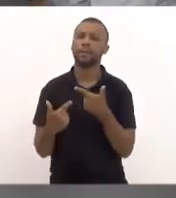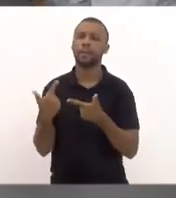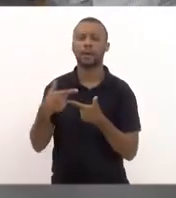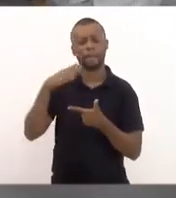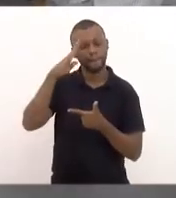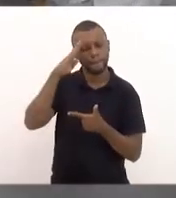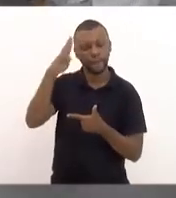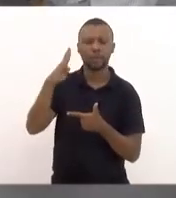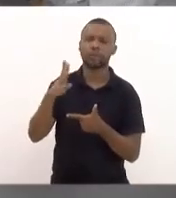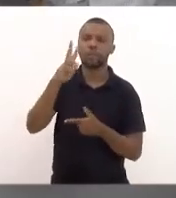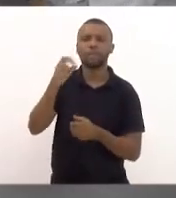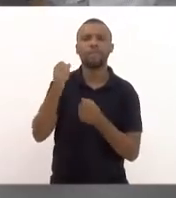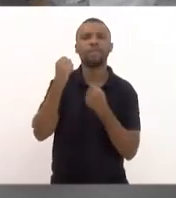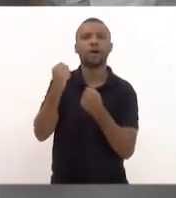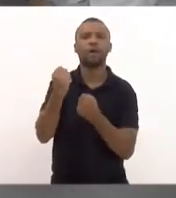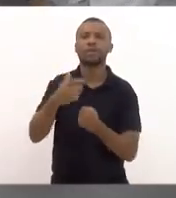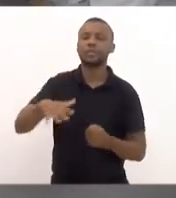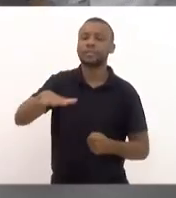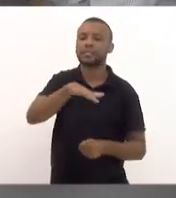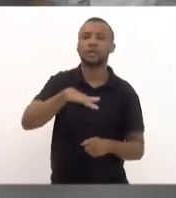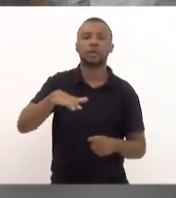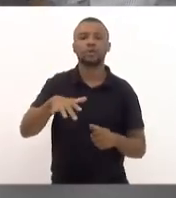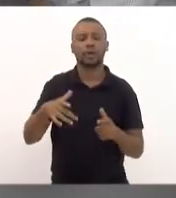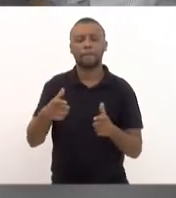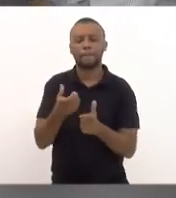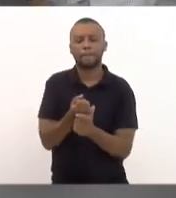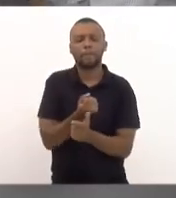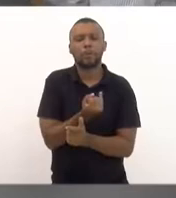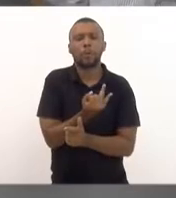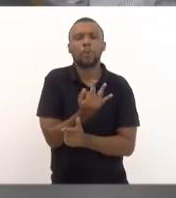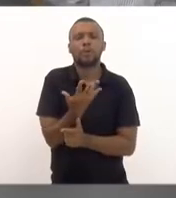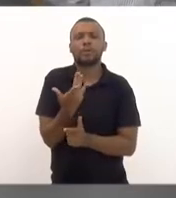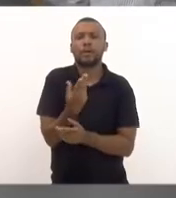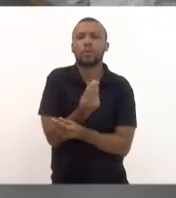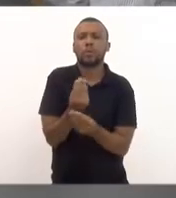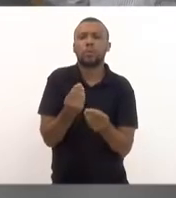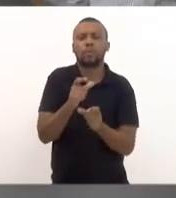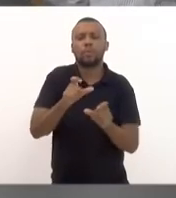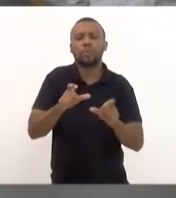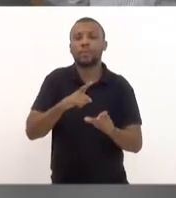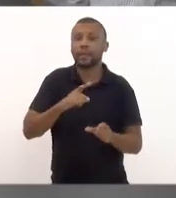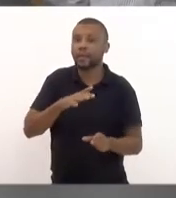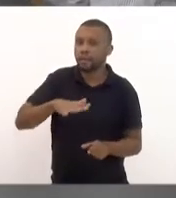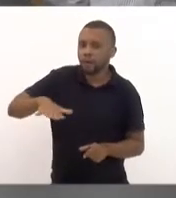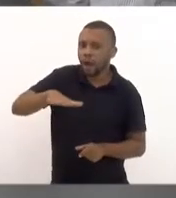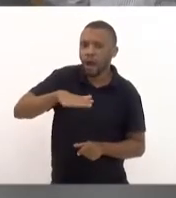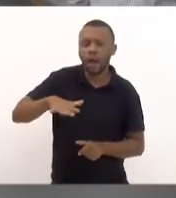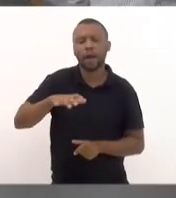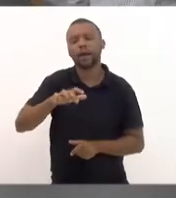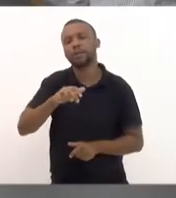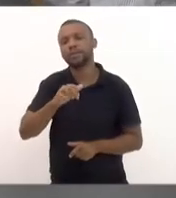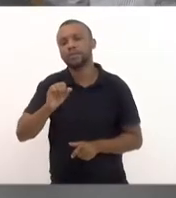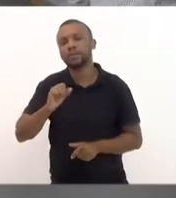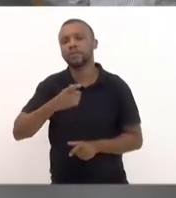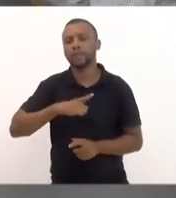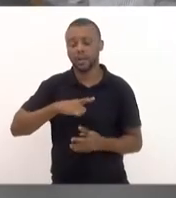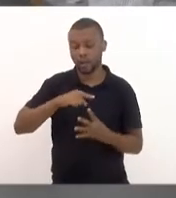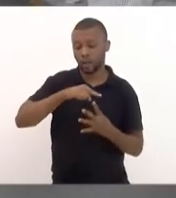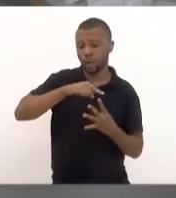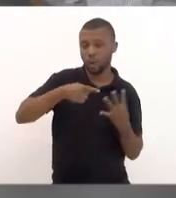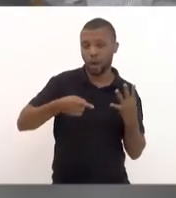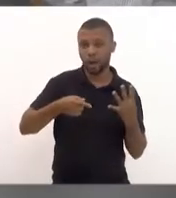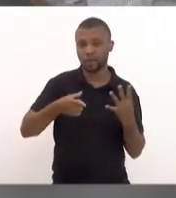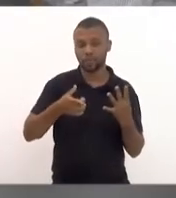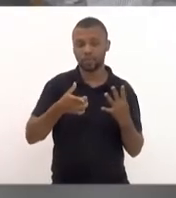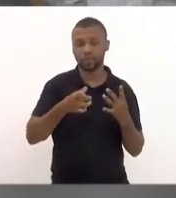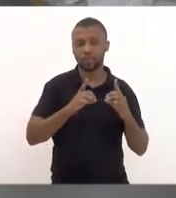a nossa região está muito adensada, a região metropolitana como um todo não tem muitas áreas ociosas. O município de Duque de Caxias, que é dividido por 4 distritos, hoje